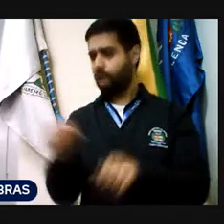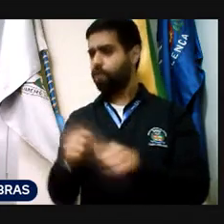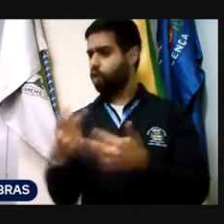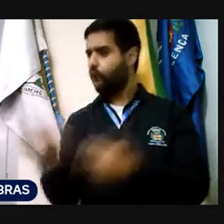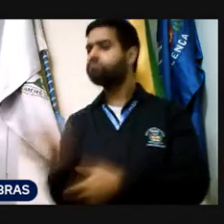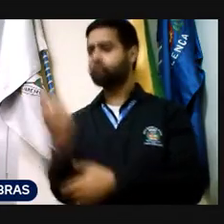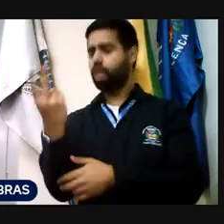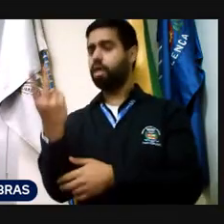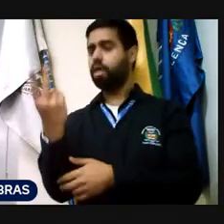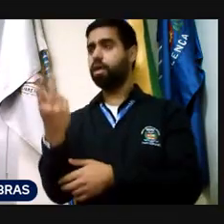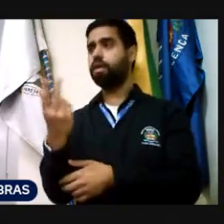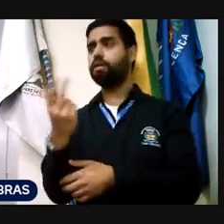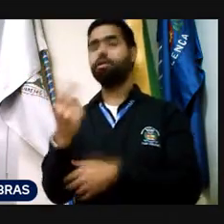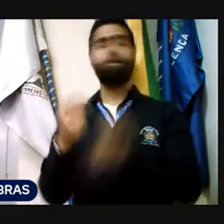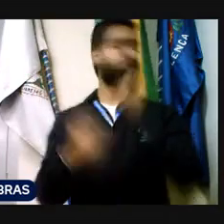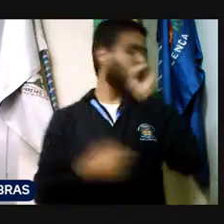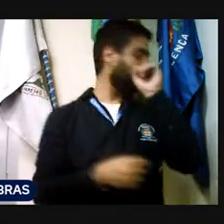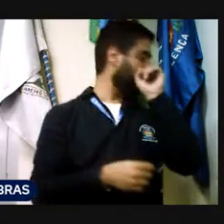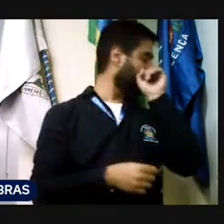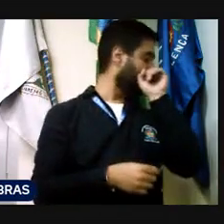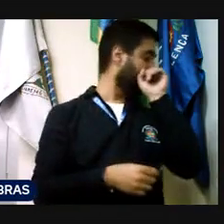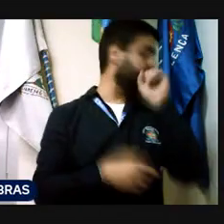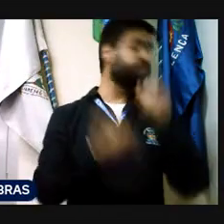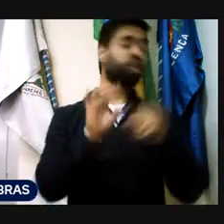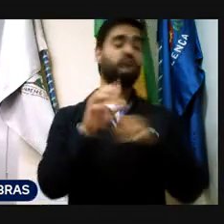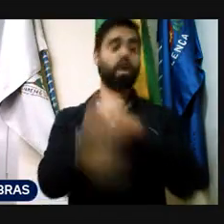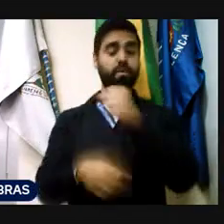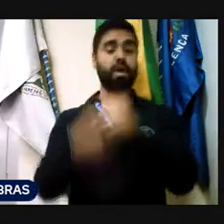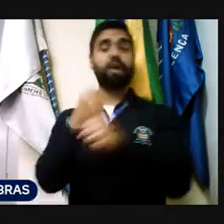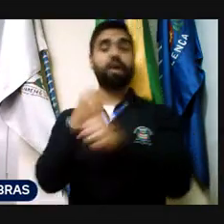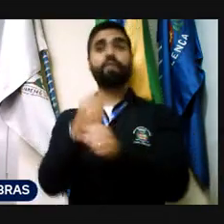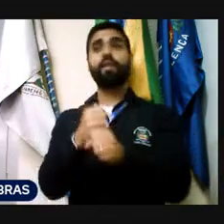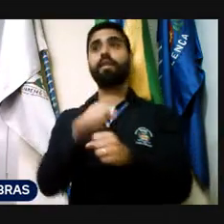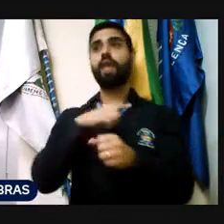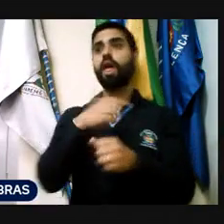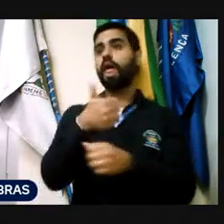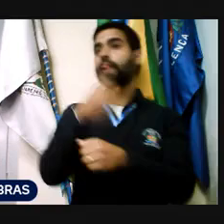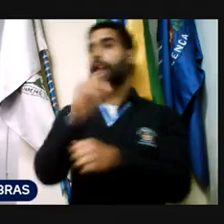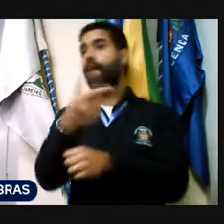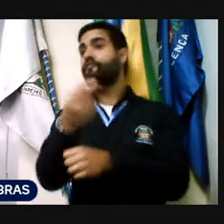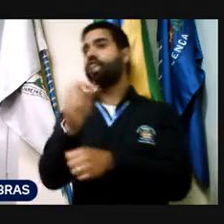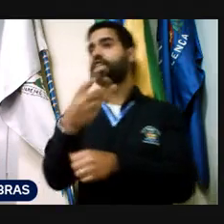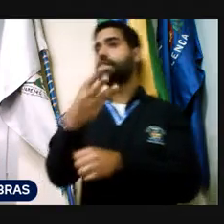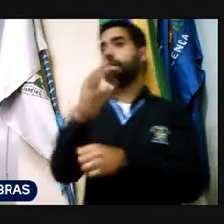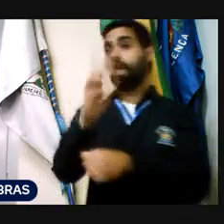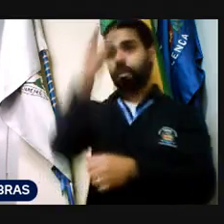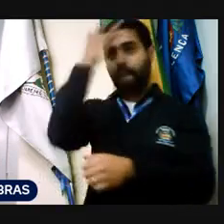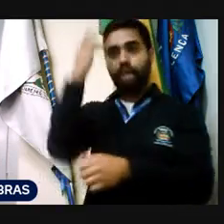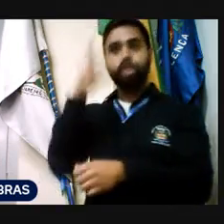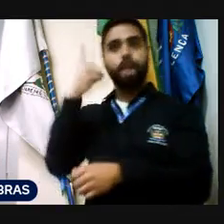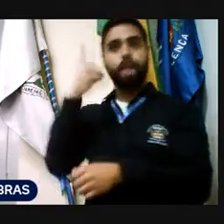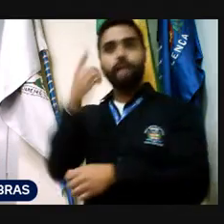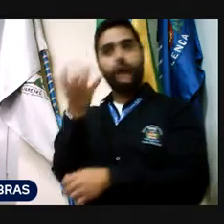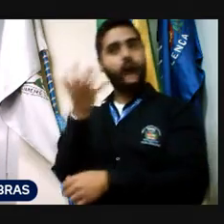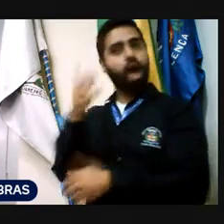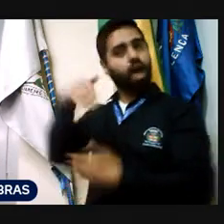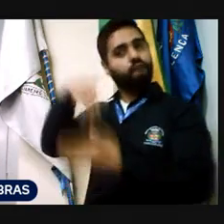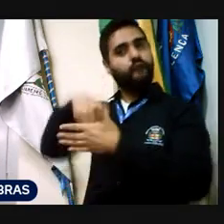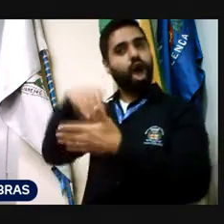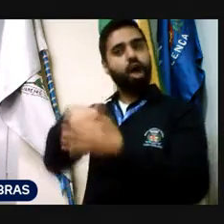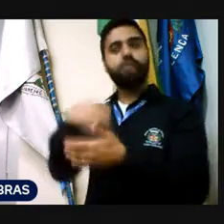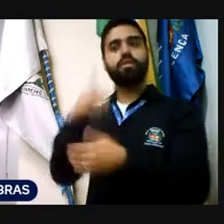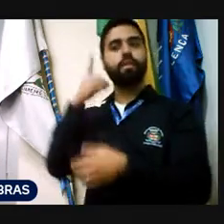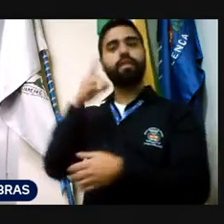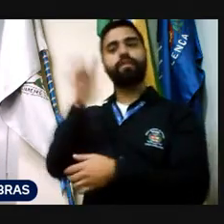adianta nada chegar o ano que vem, vir 10, 20, 30, 50 deputados estadual, federal de